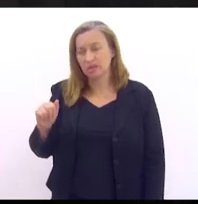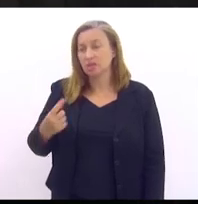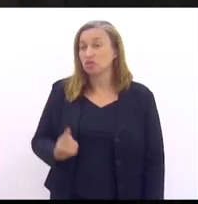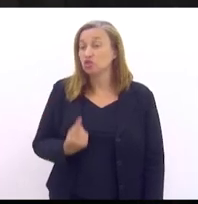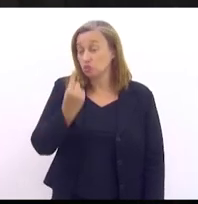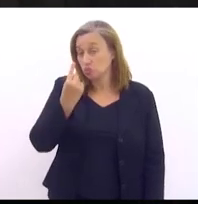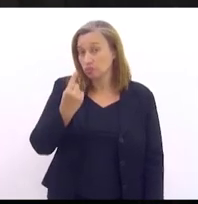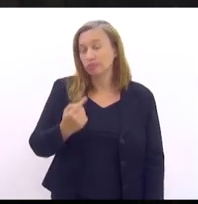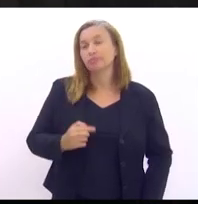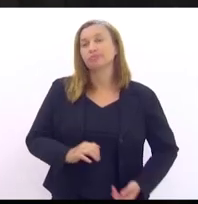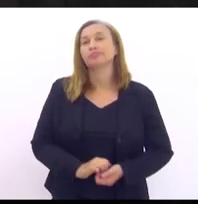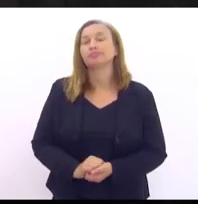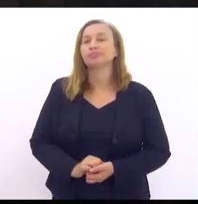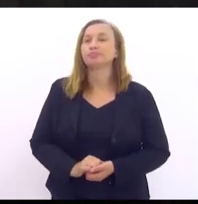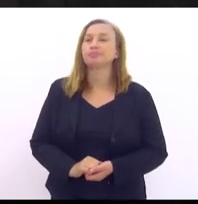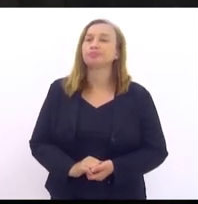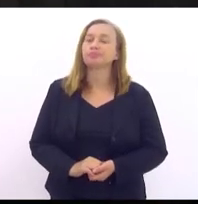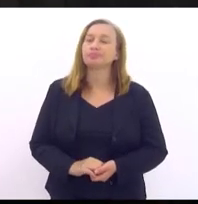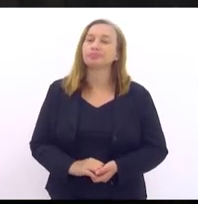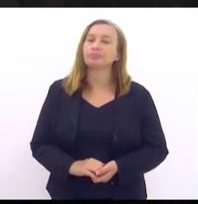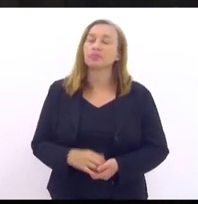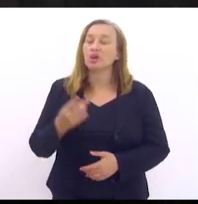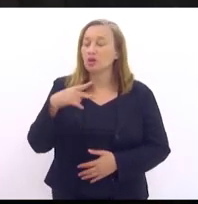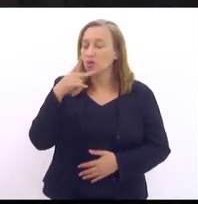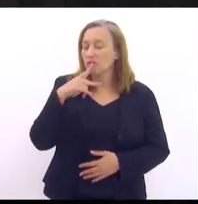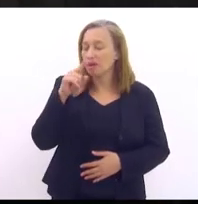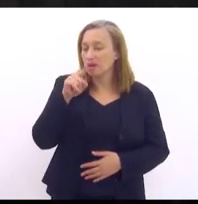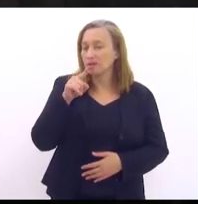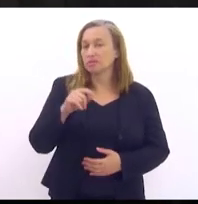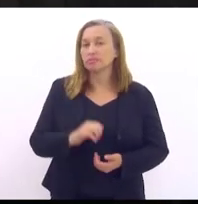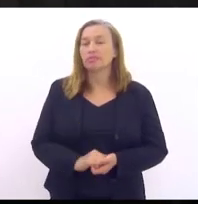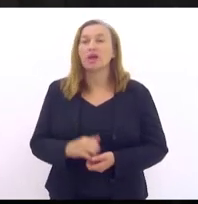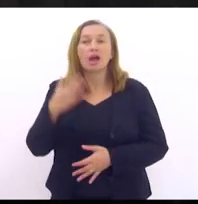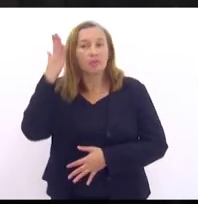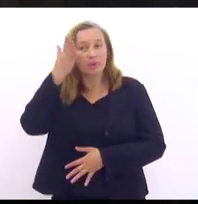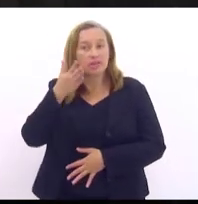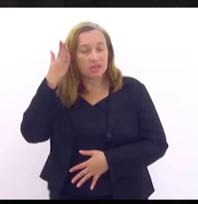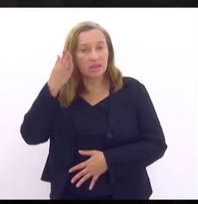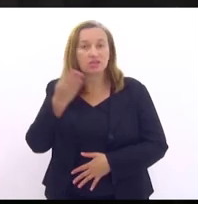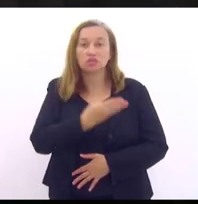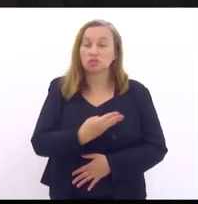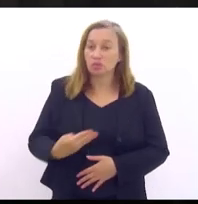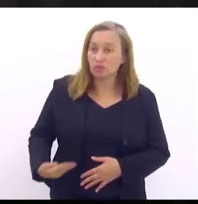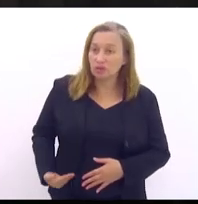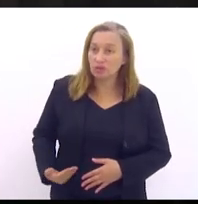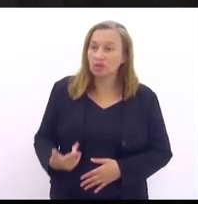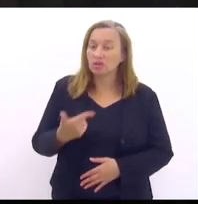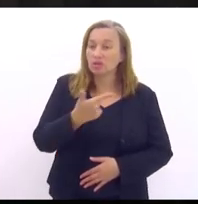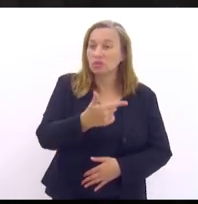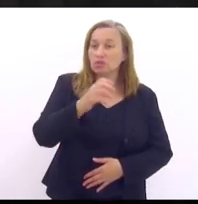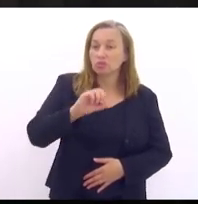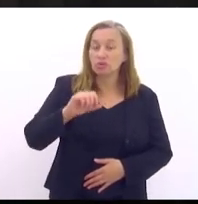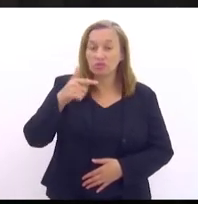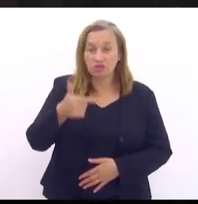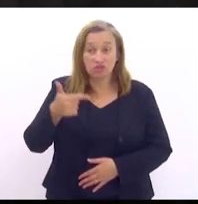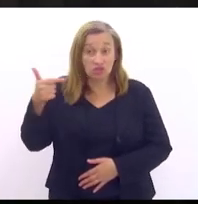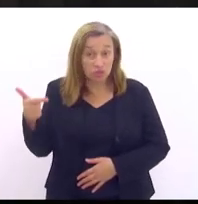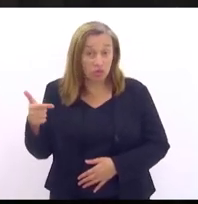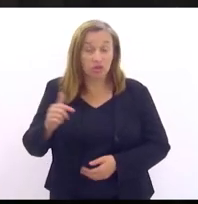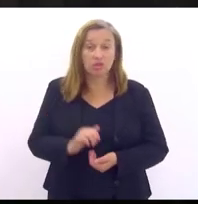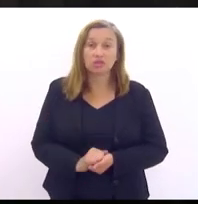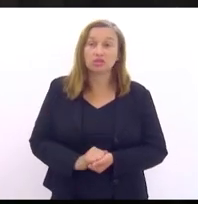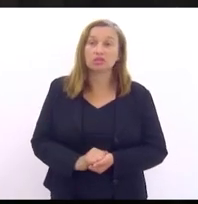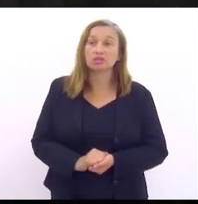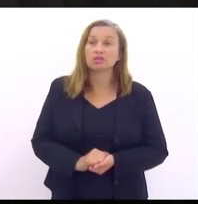De um, aquilo que falei ali, a mensagem do governador de 2022